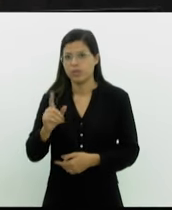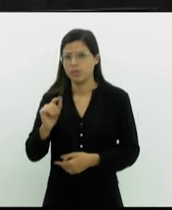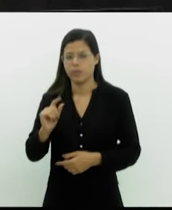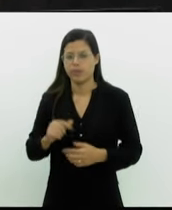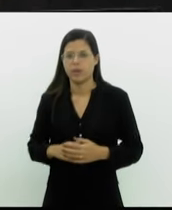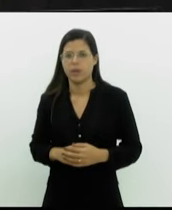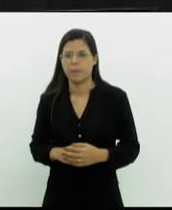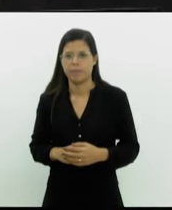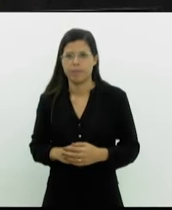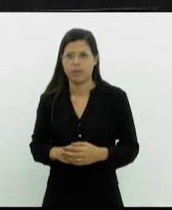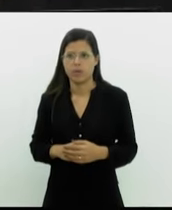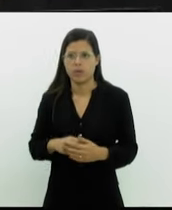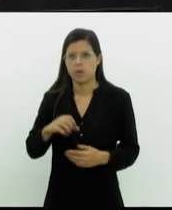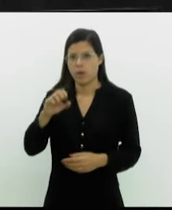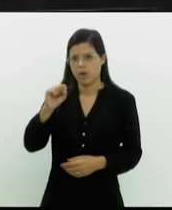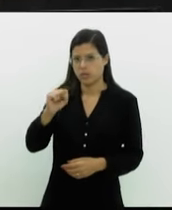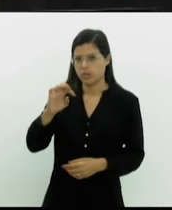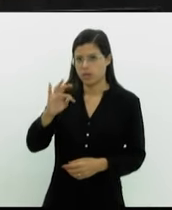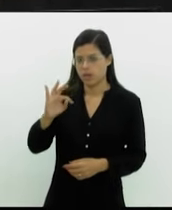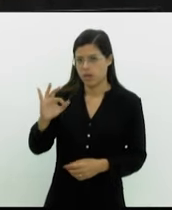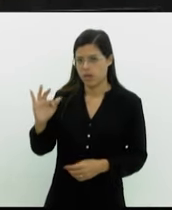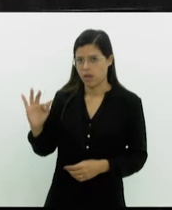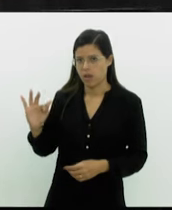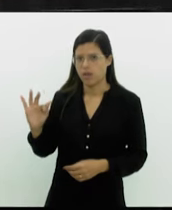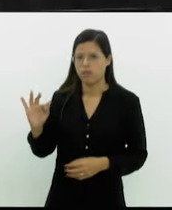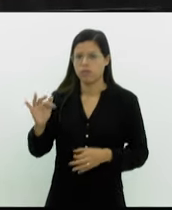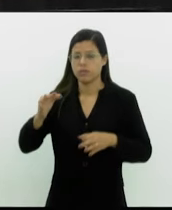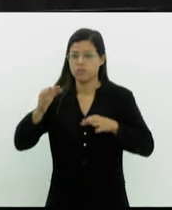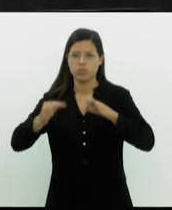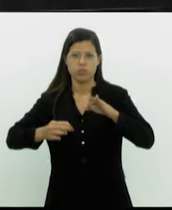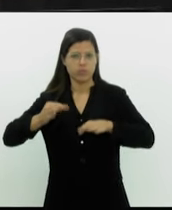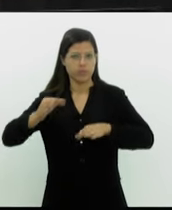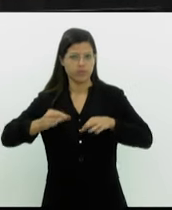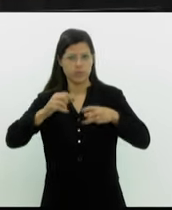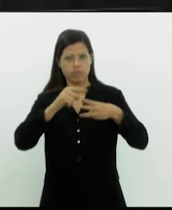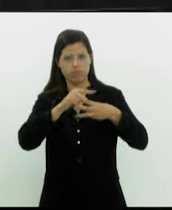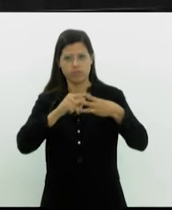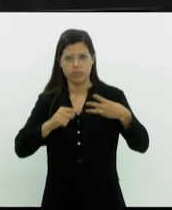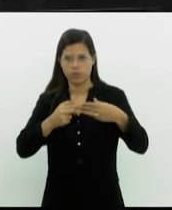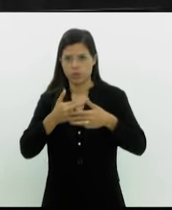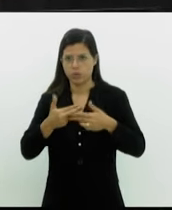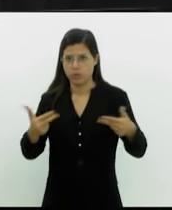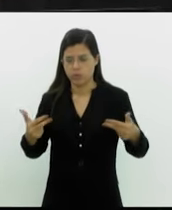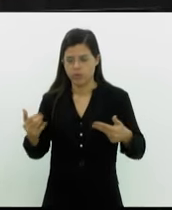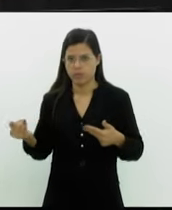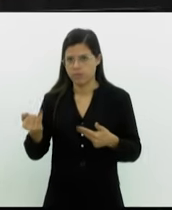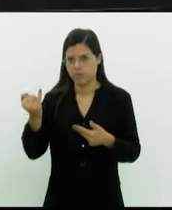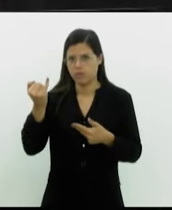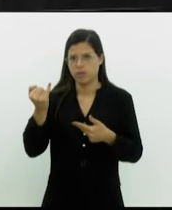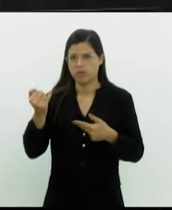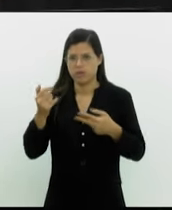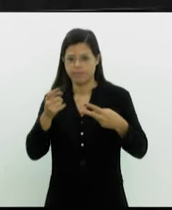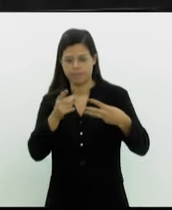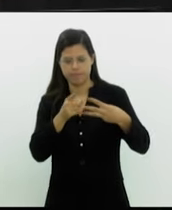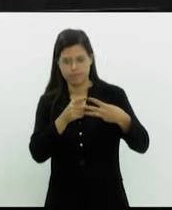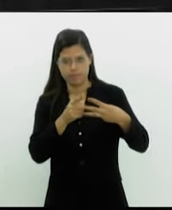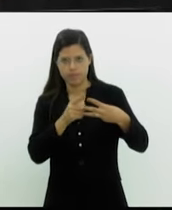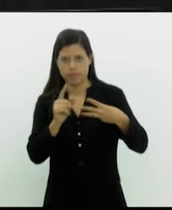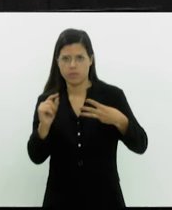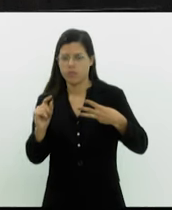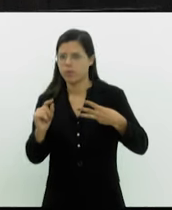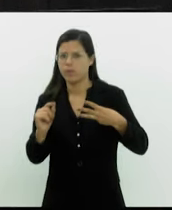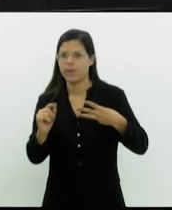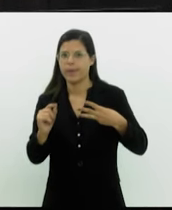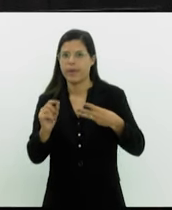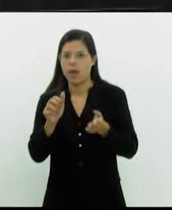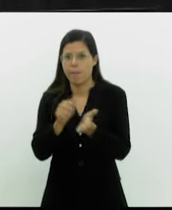que o Supremo julgasse três questões fundamentais. A primeira, a